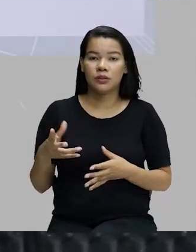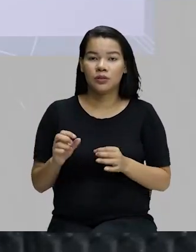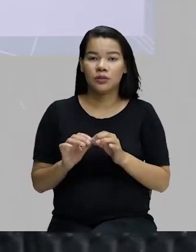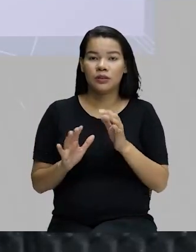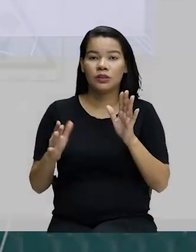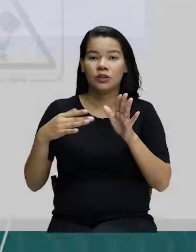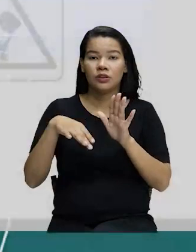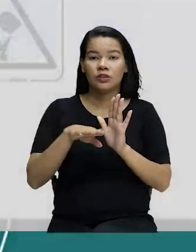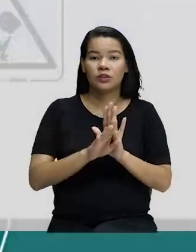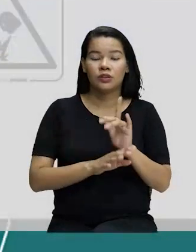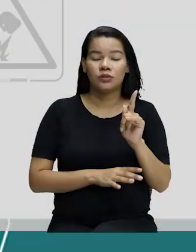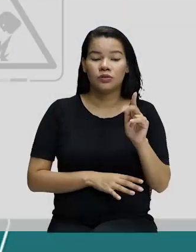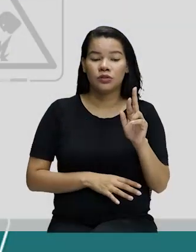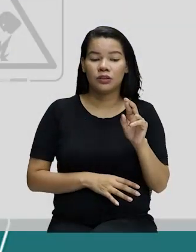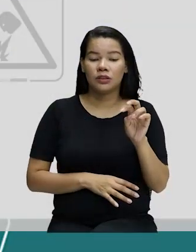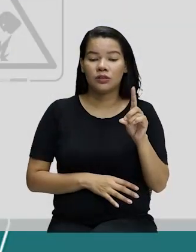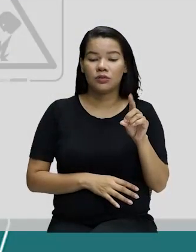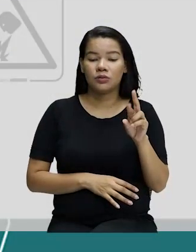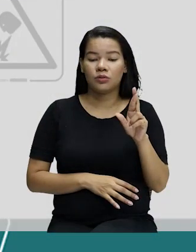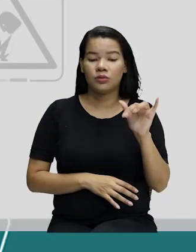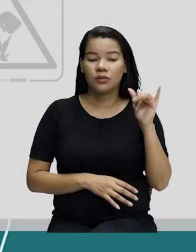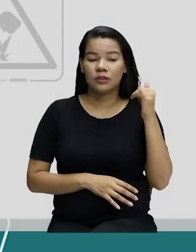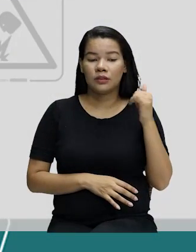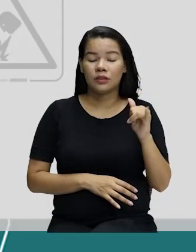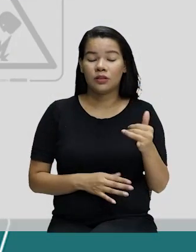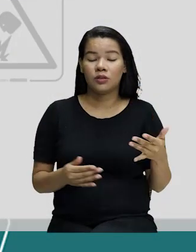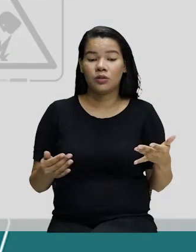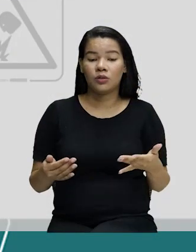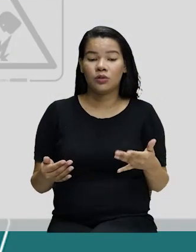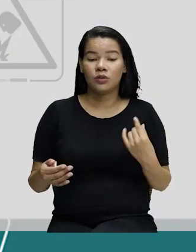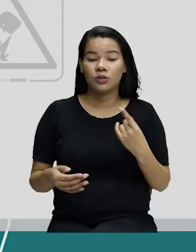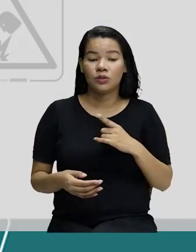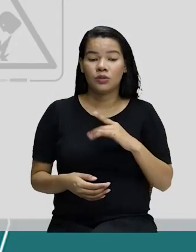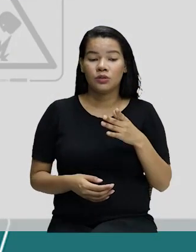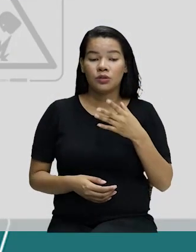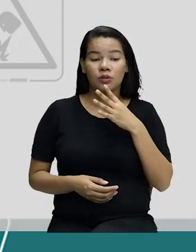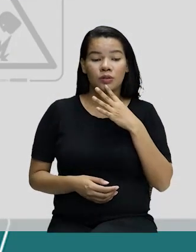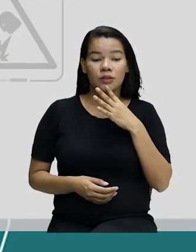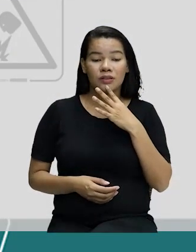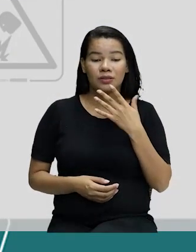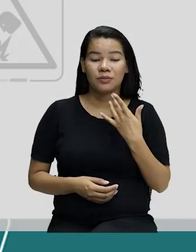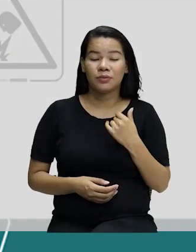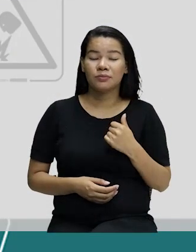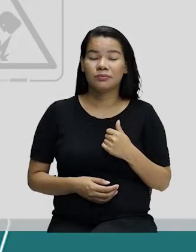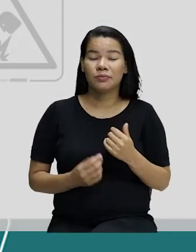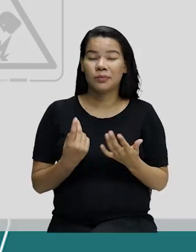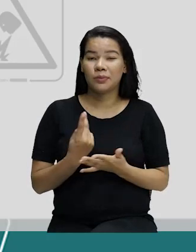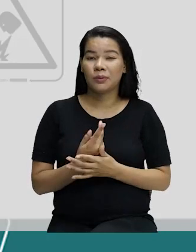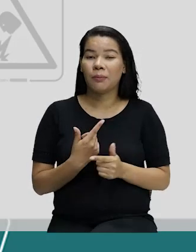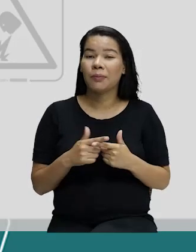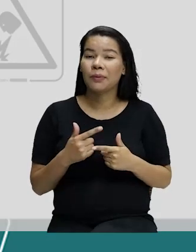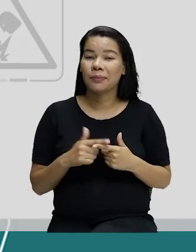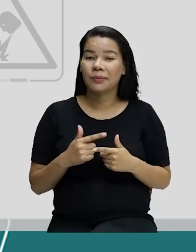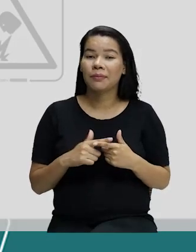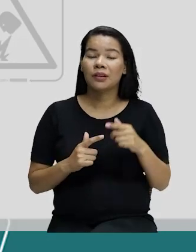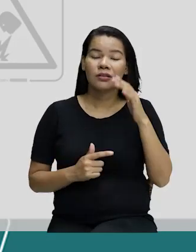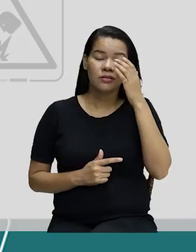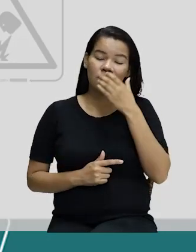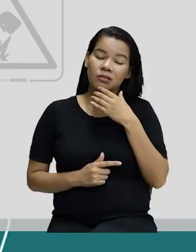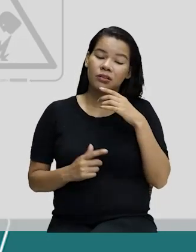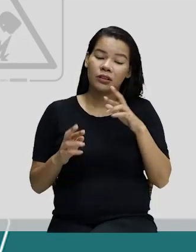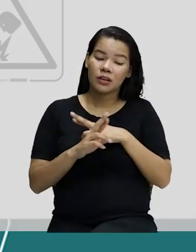gerador elétrico. Hoje, né, nós conhecemos um grave problema relacionado a esse tipo,